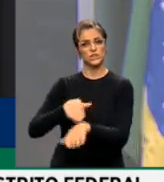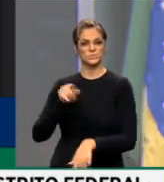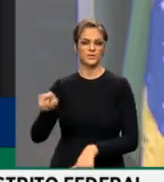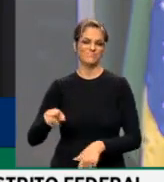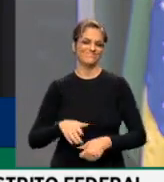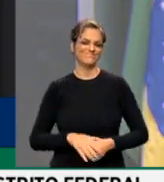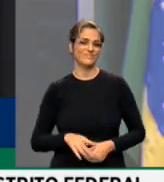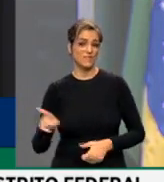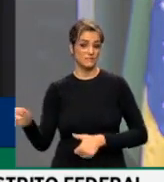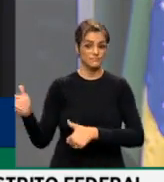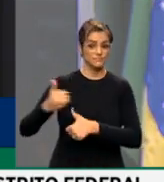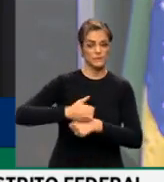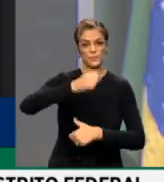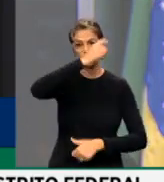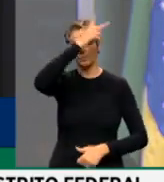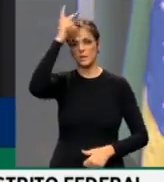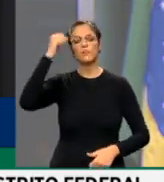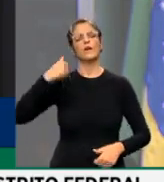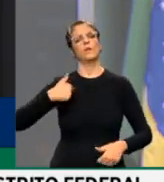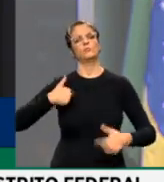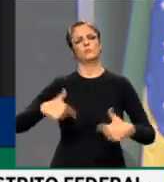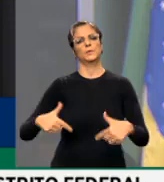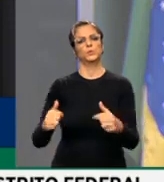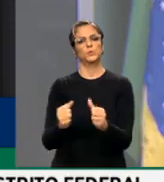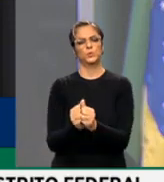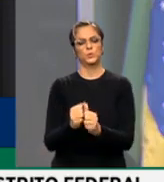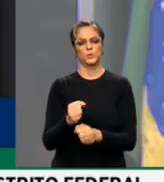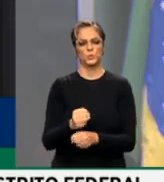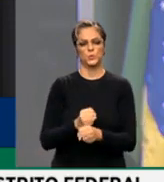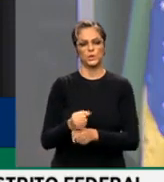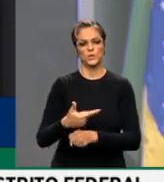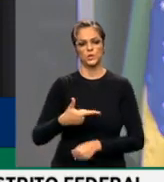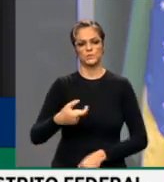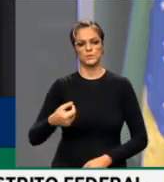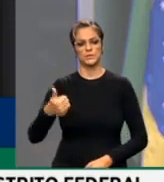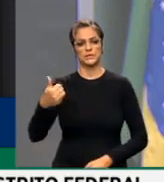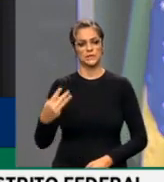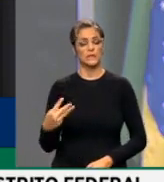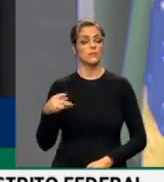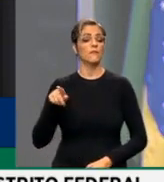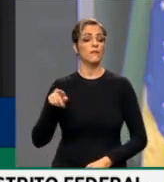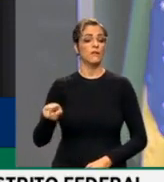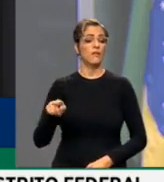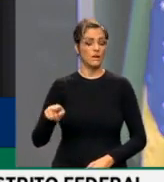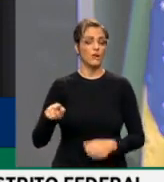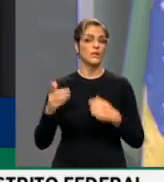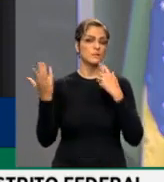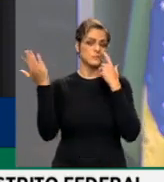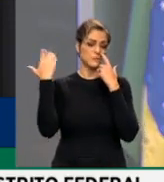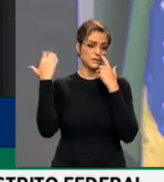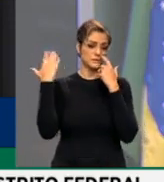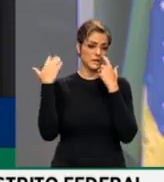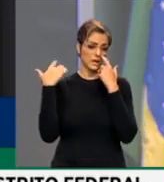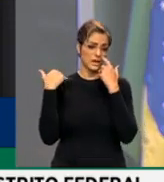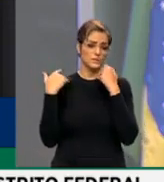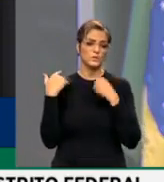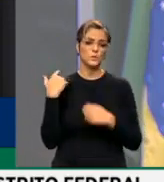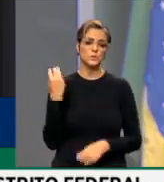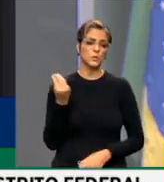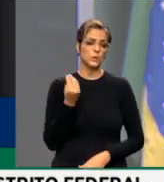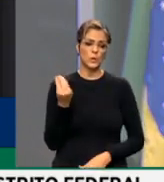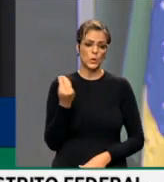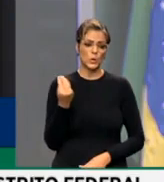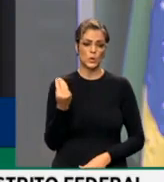prefeitura e eu entrei ao seu lado em 2013, ele tinha... O primeiro trabalho era